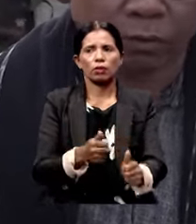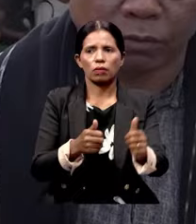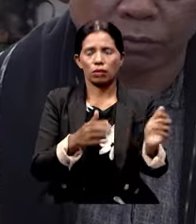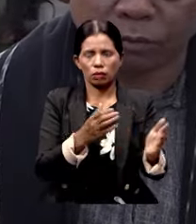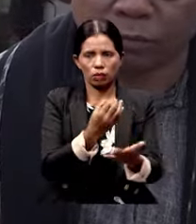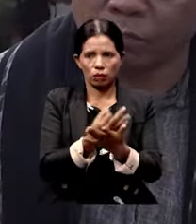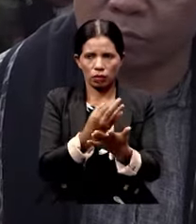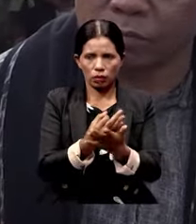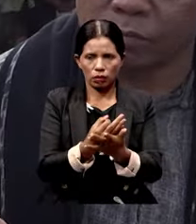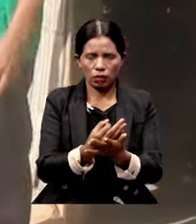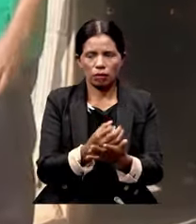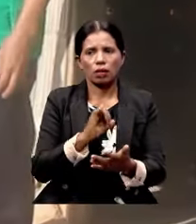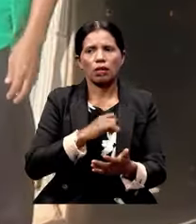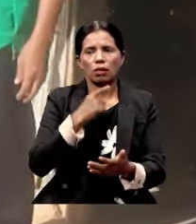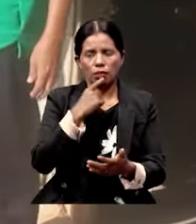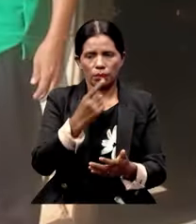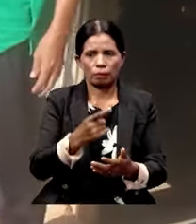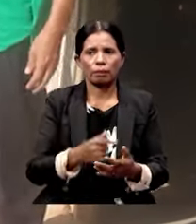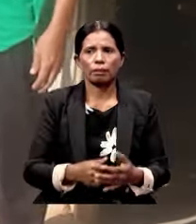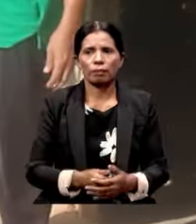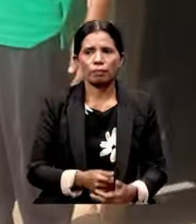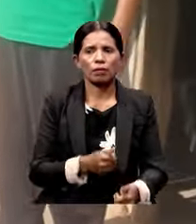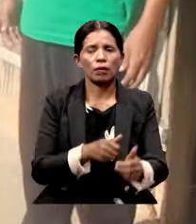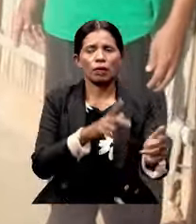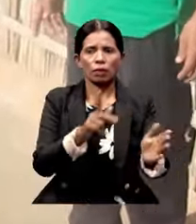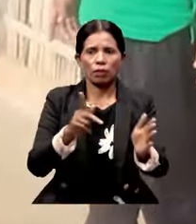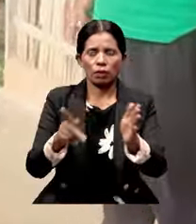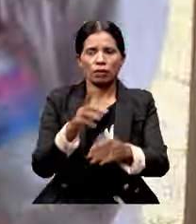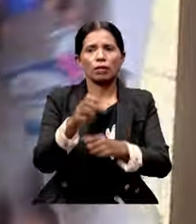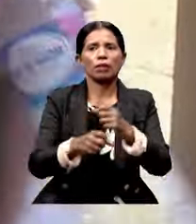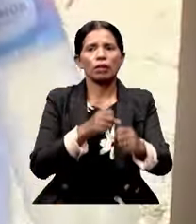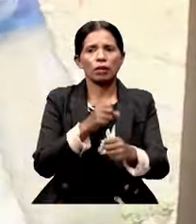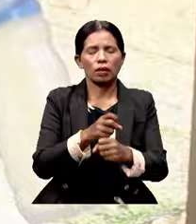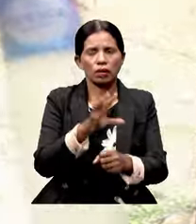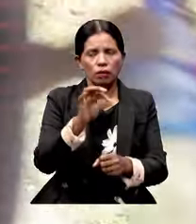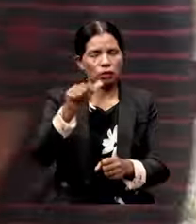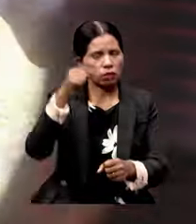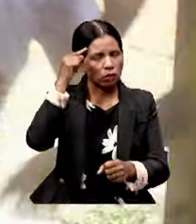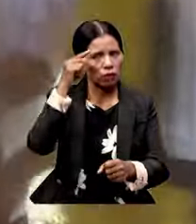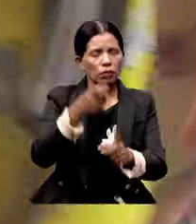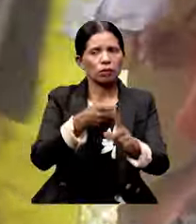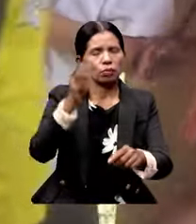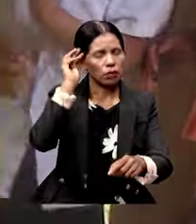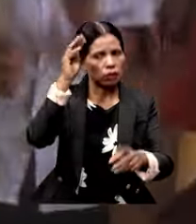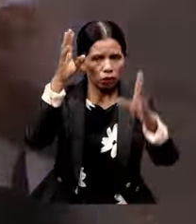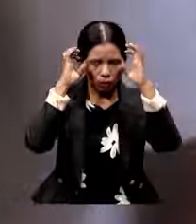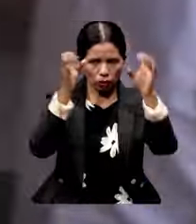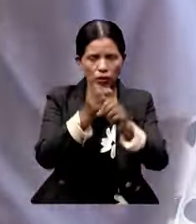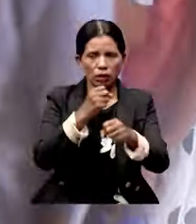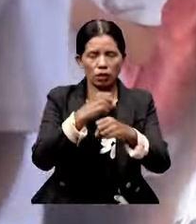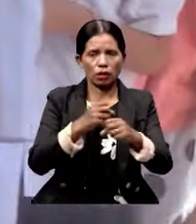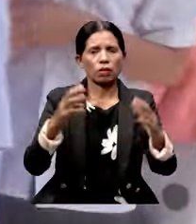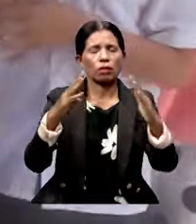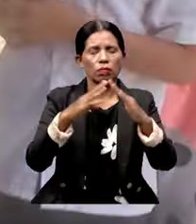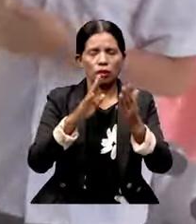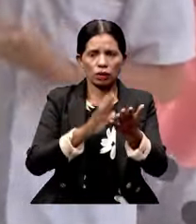possibilidade de orçamento na mecanismo em tema. Tuir plano durante mandato nono governo, li Rússia Ministério da Educação, se construir sala de aula